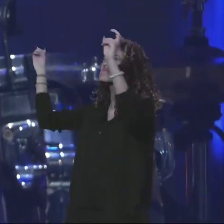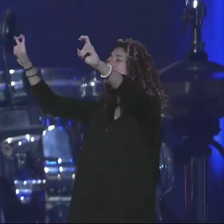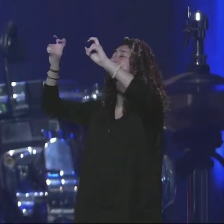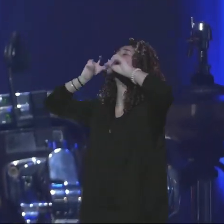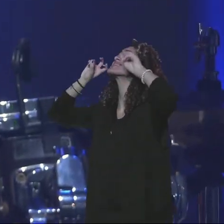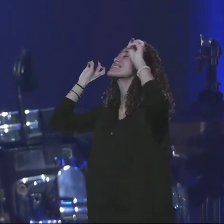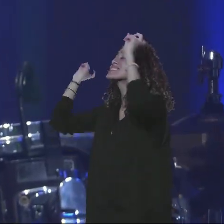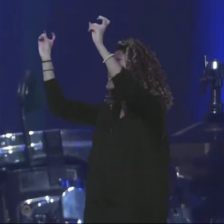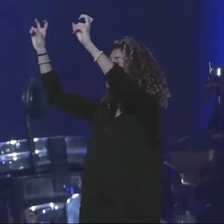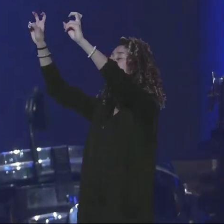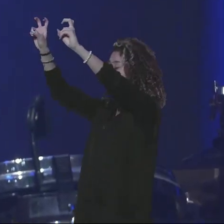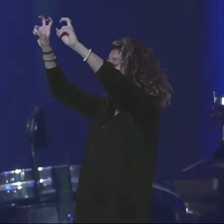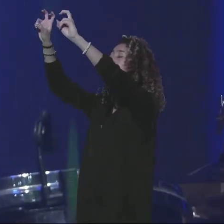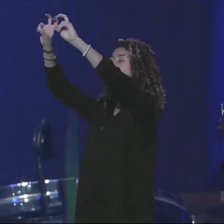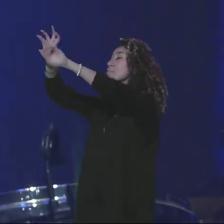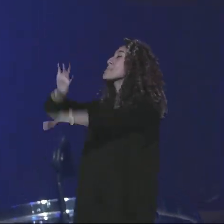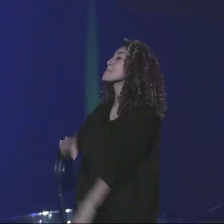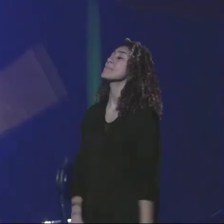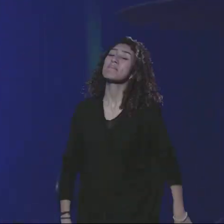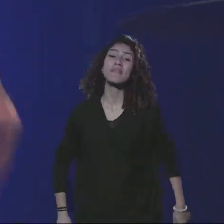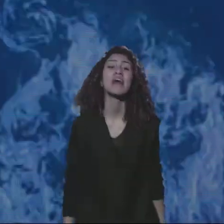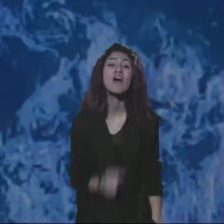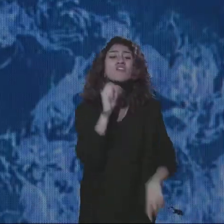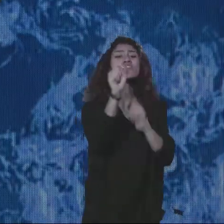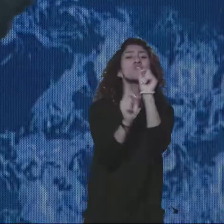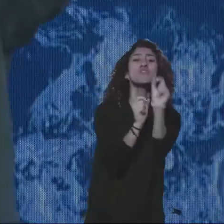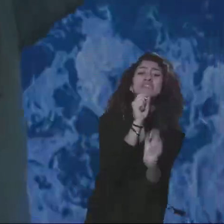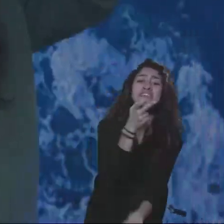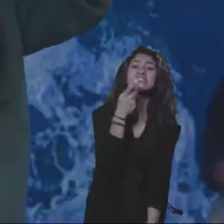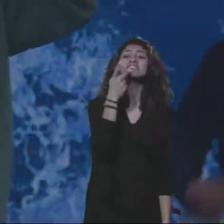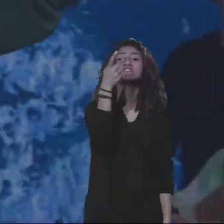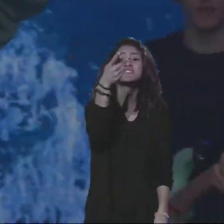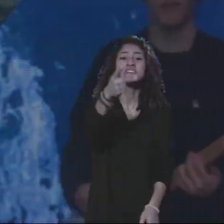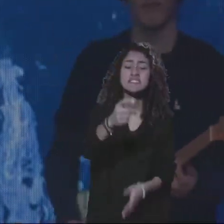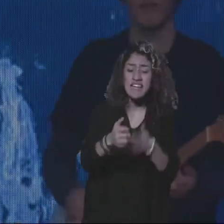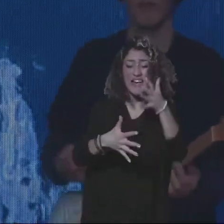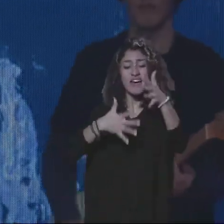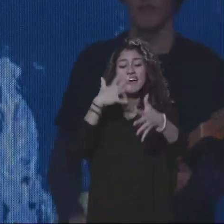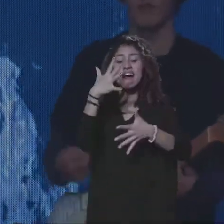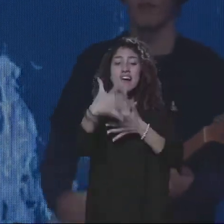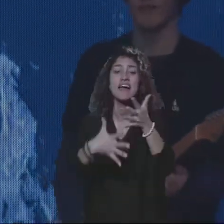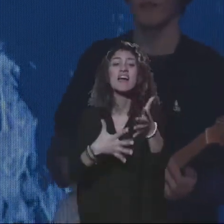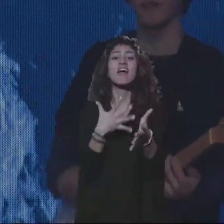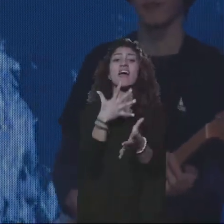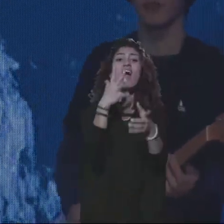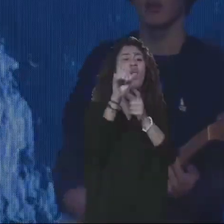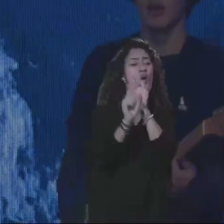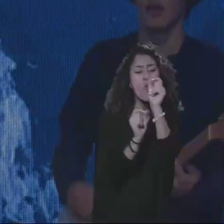Dizer